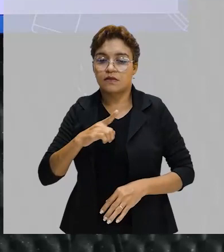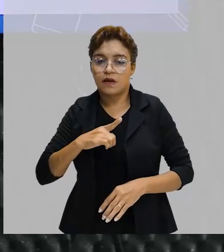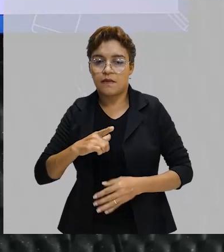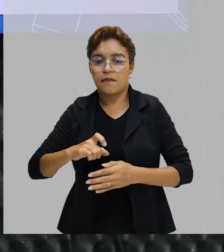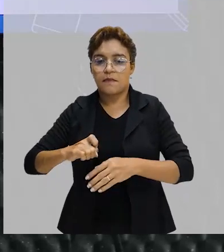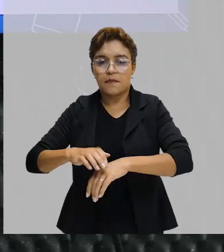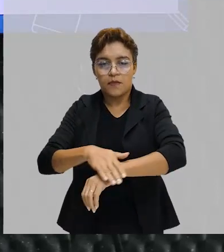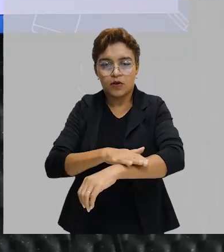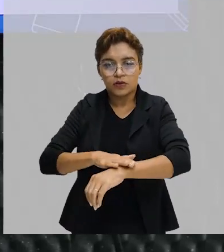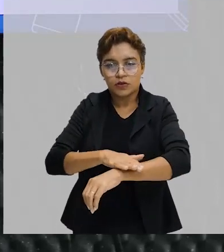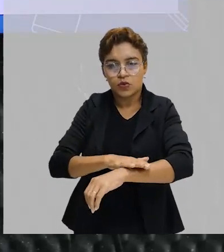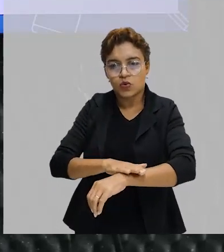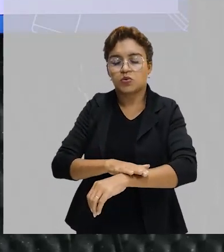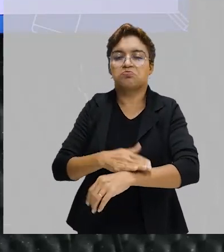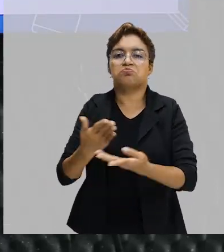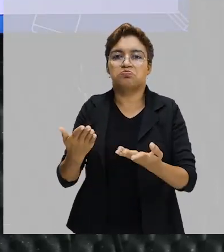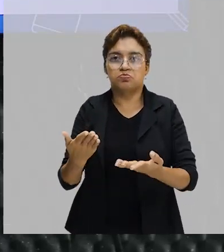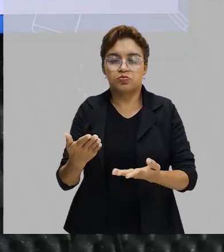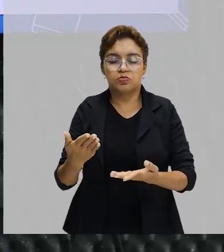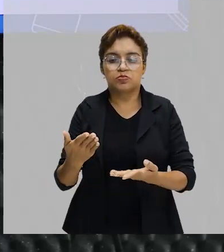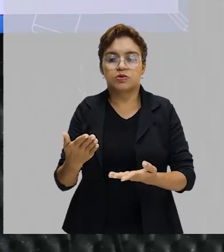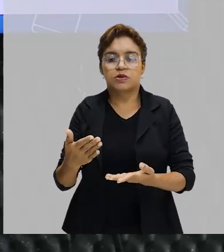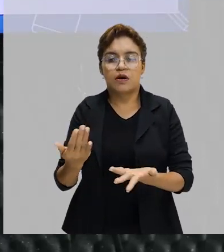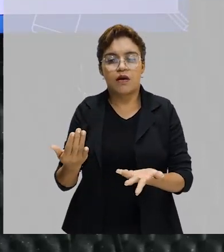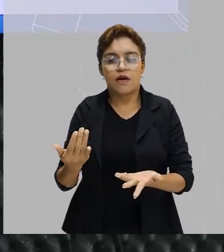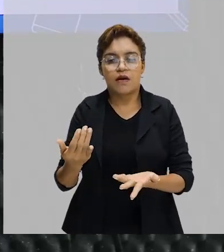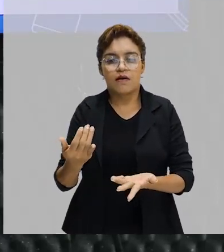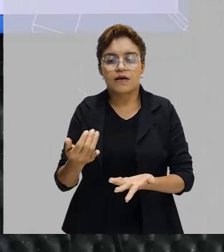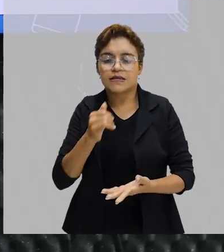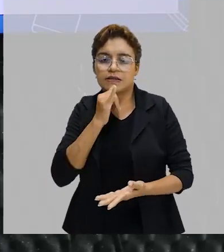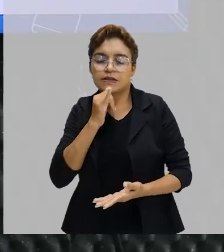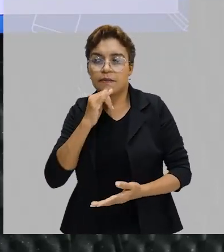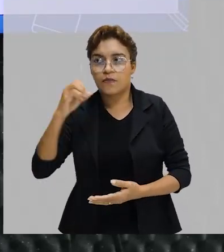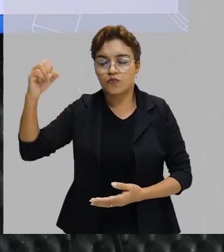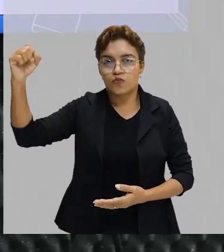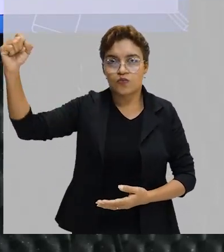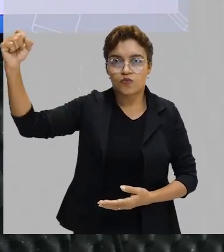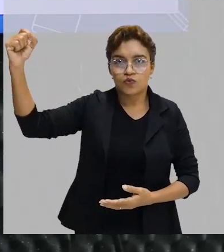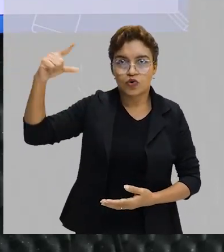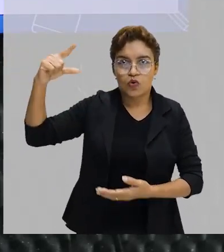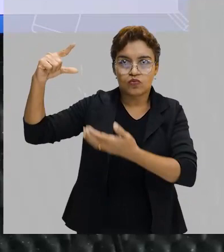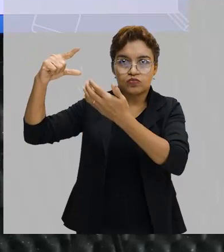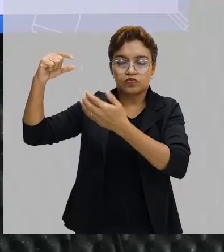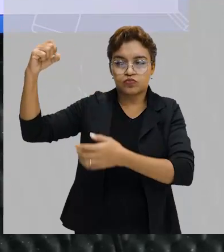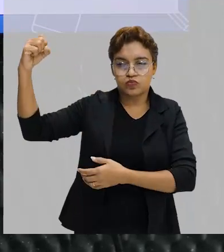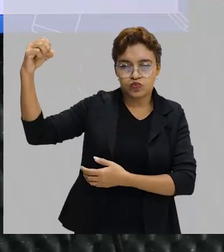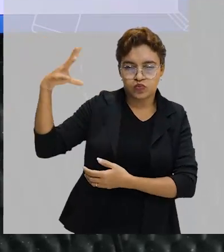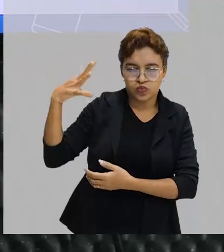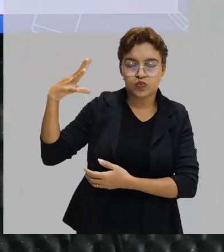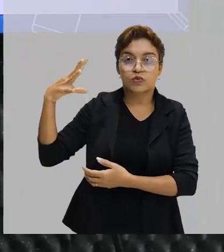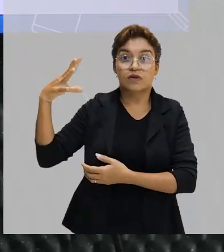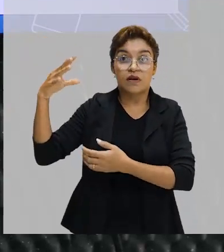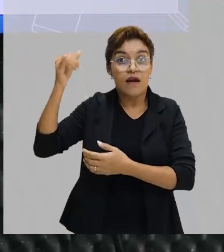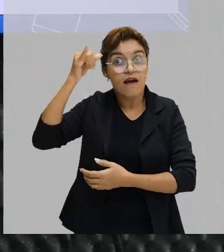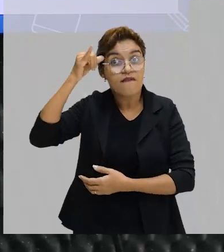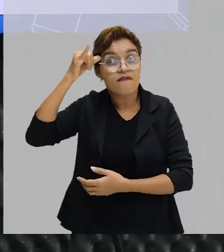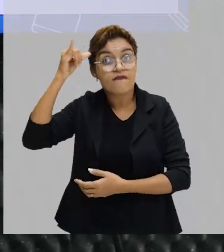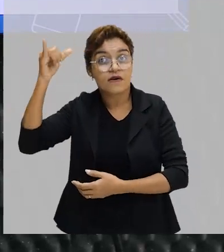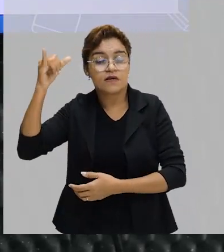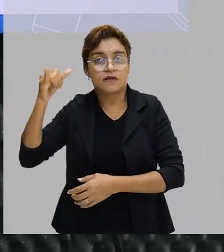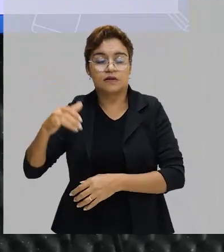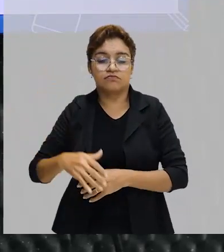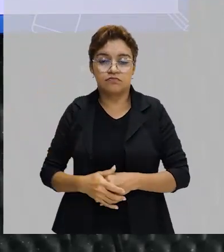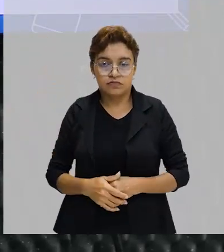protetores solares orgânicos, que vão estar absorvendo esses raios, e os protetores inorgânicos, esses